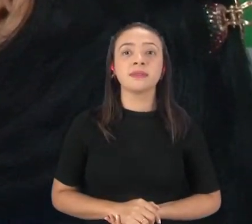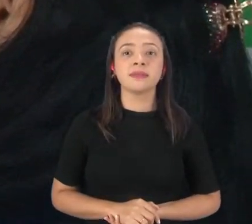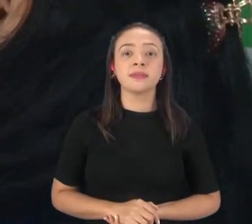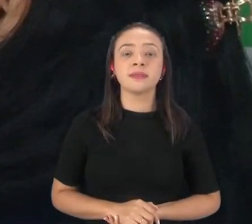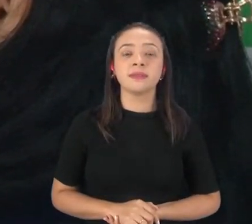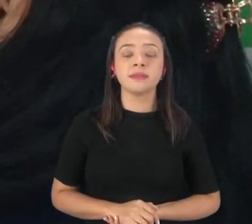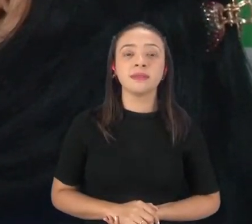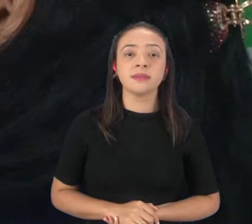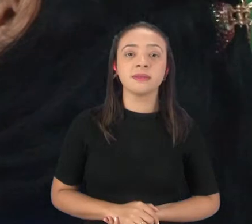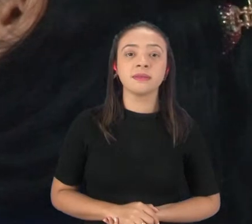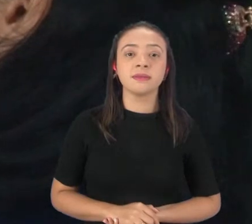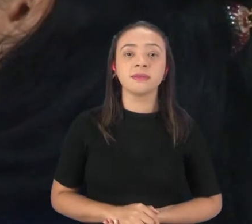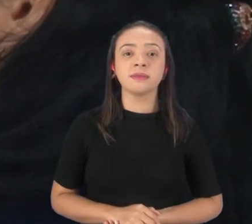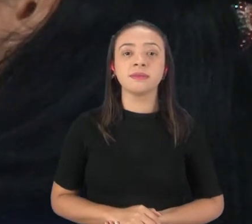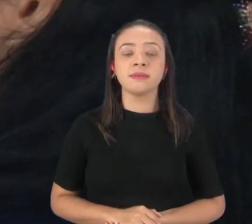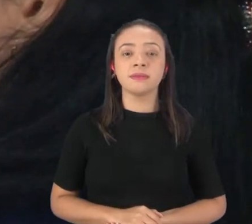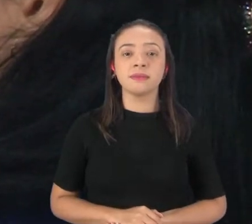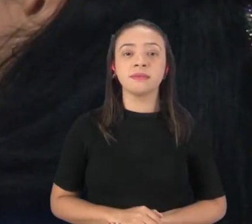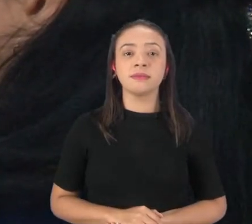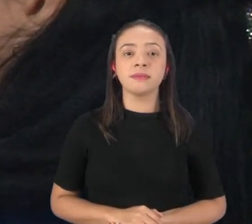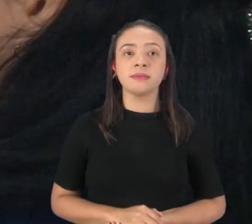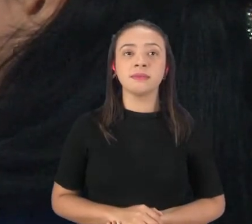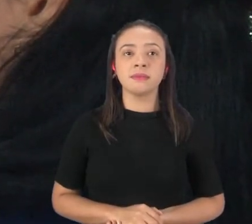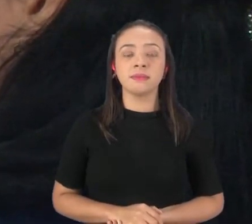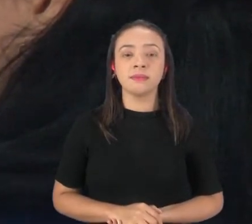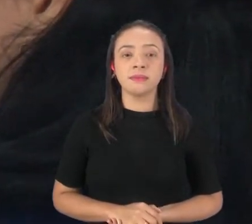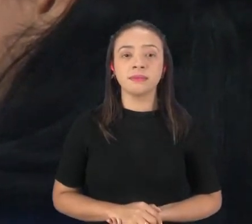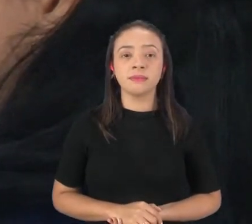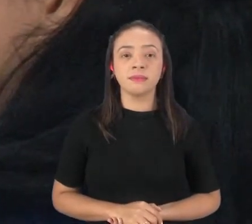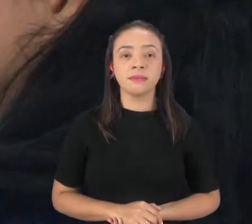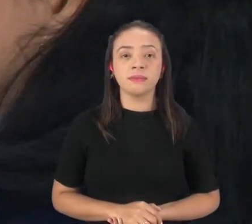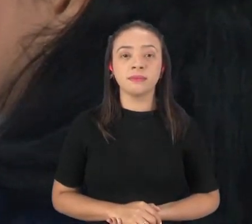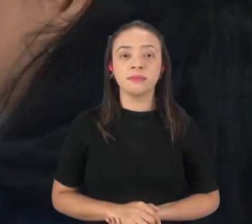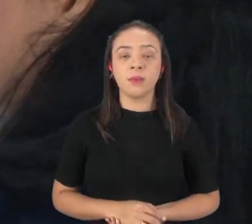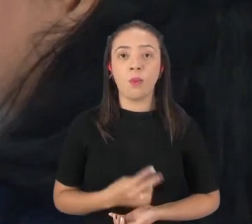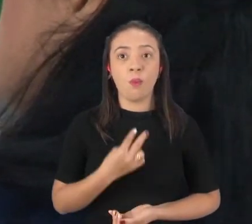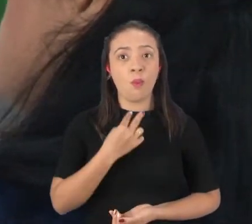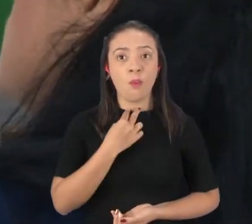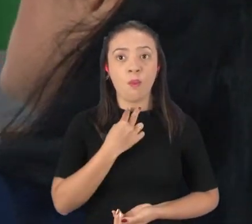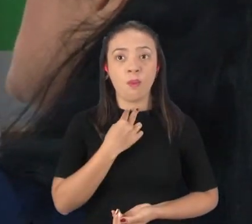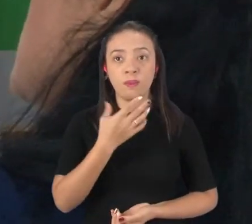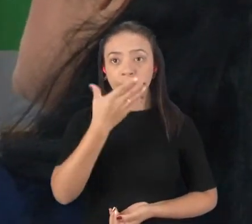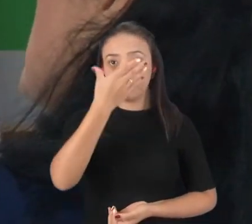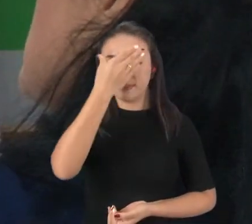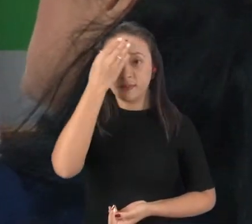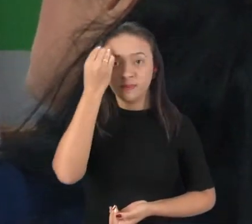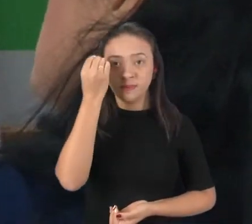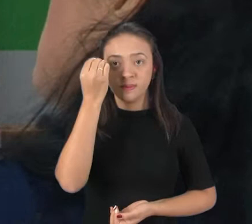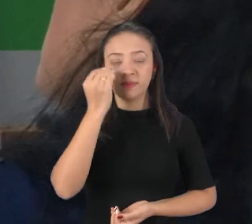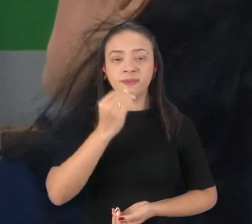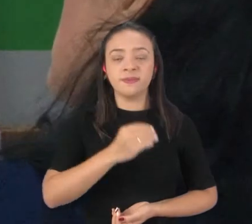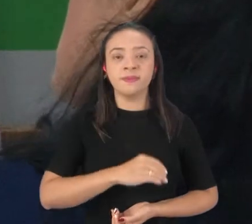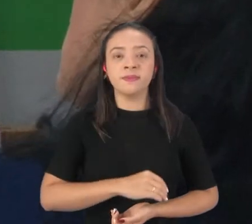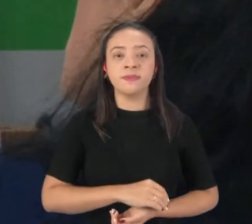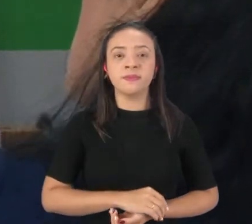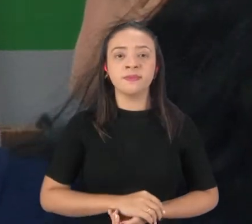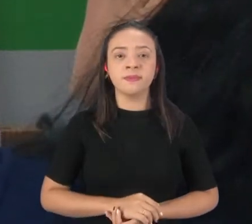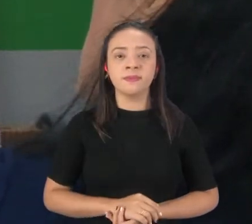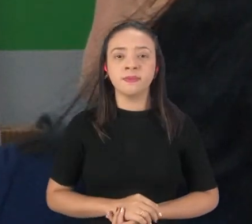Vou colocar ele aqui, para a gente não esquecer dos que estão sendo